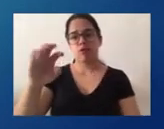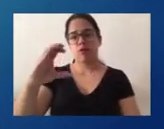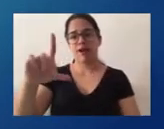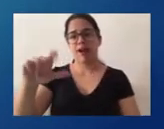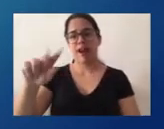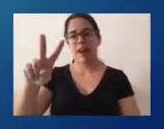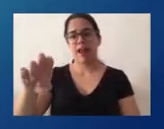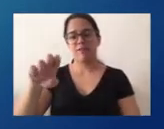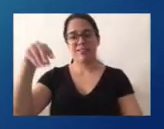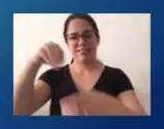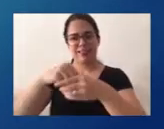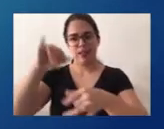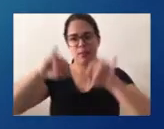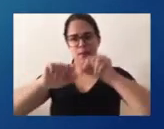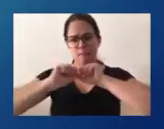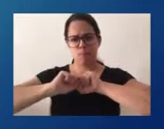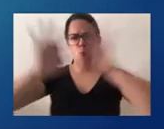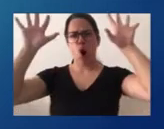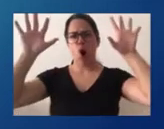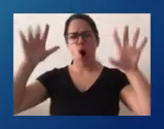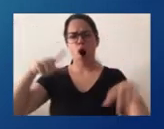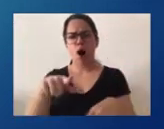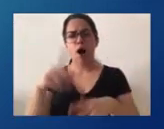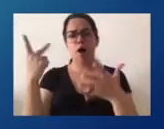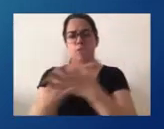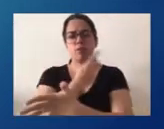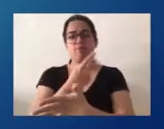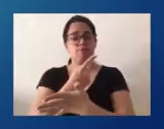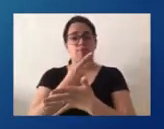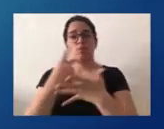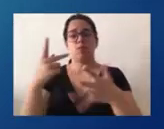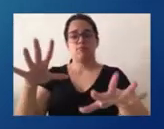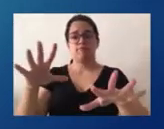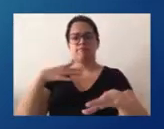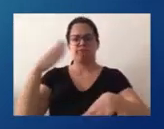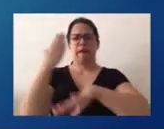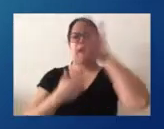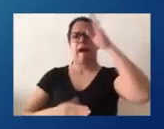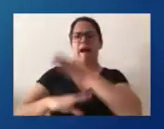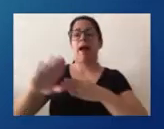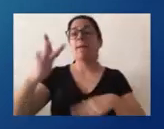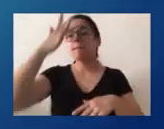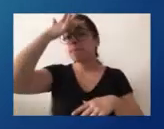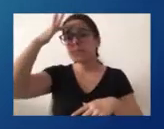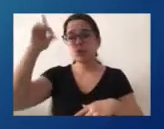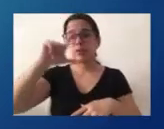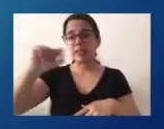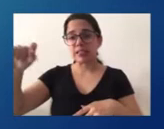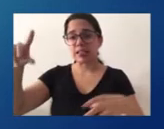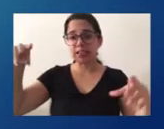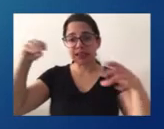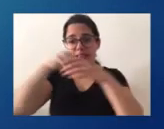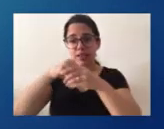é um equipamento que é utilizado para esterilização, explodiu causando pânico no laboratório, revelando a iminência de um acidente de grandes